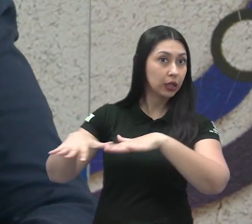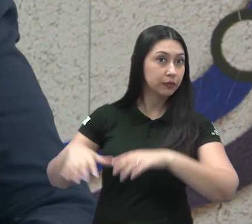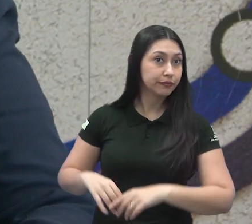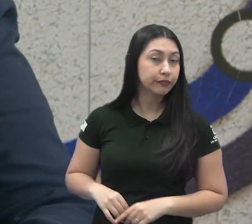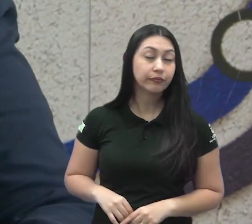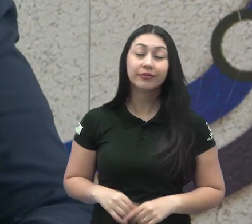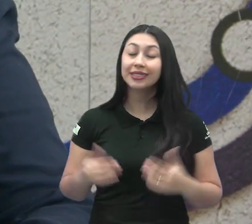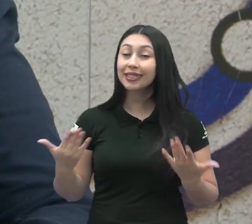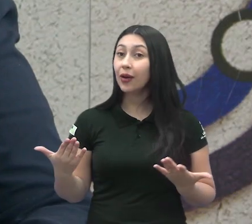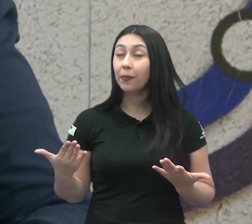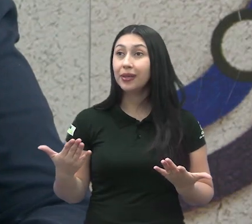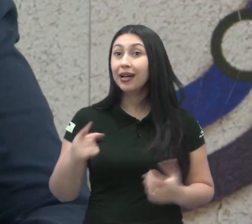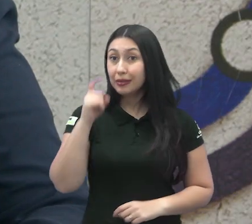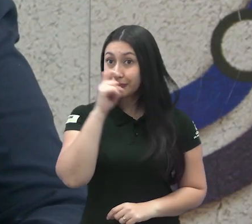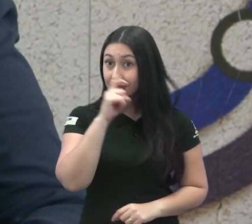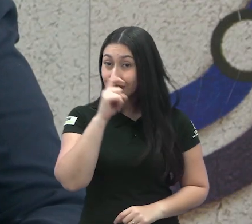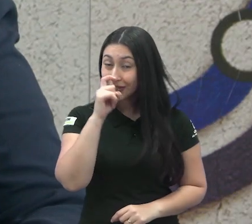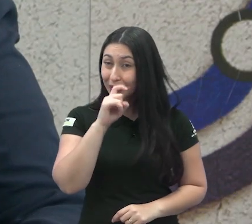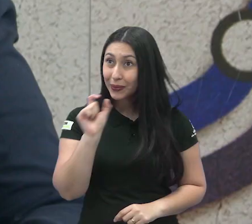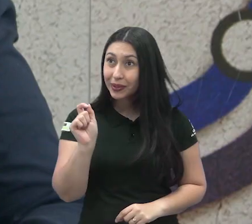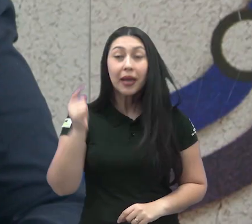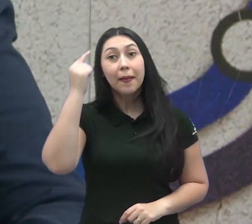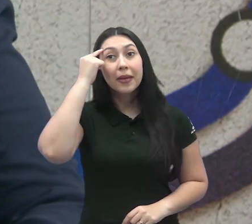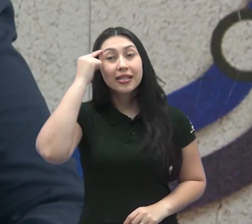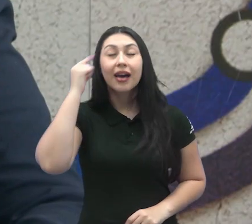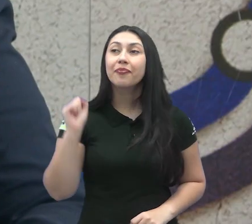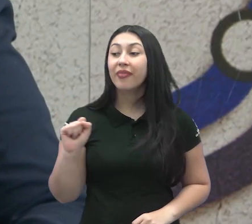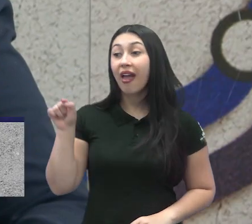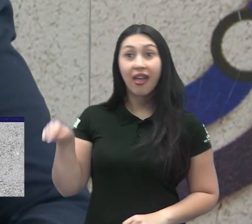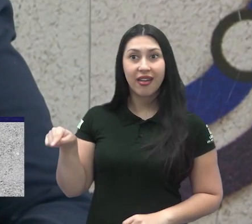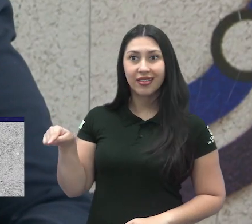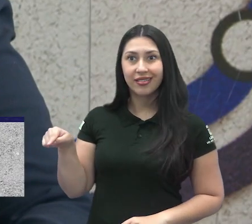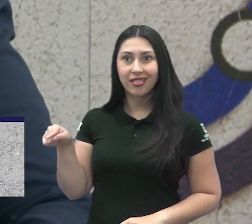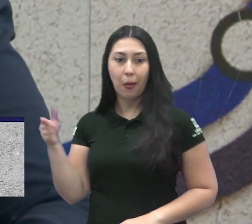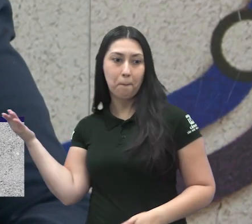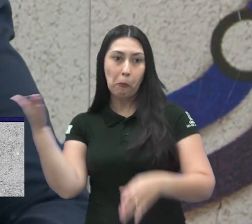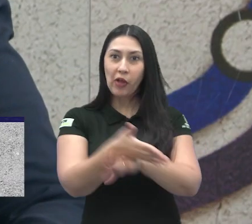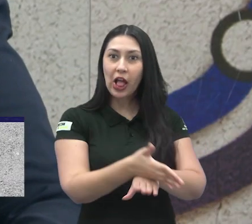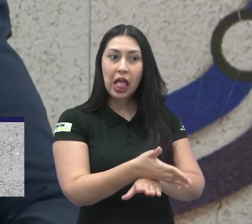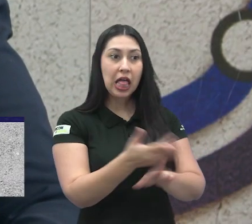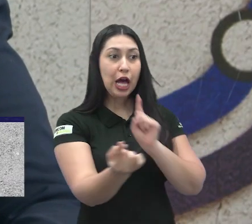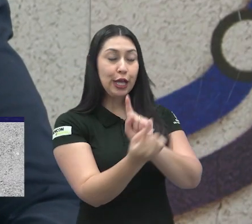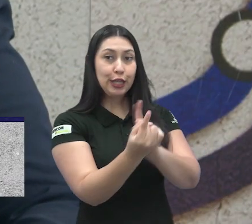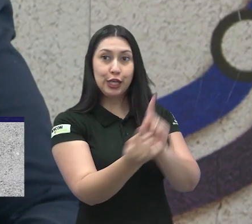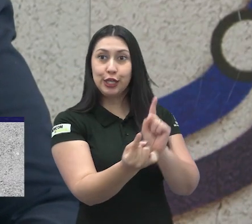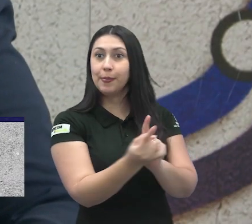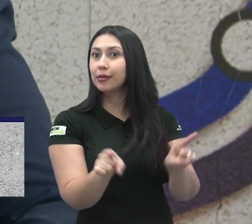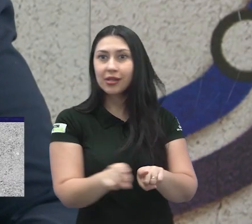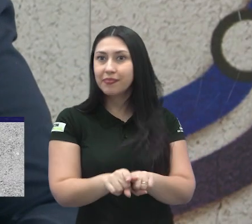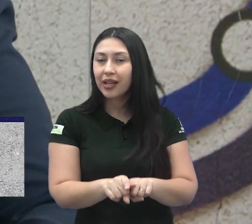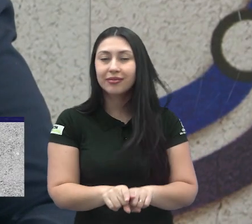Bom, o maior mito é achar que o zootecnista vai invadir a área clínica.